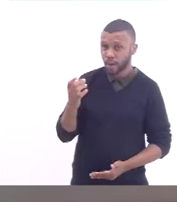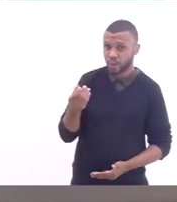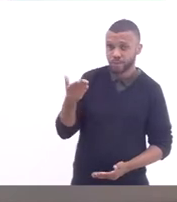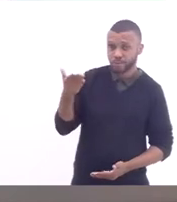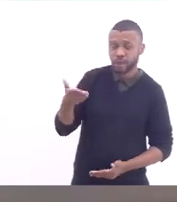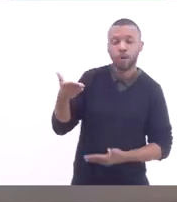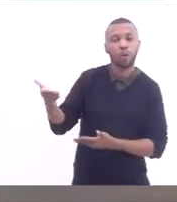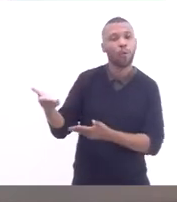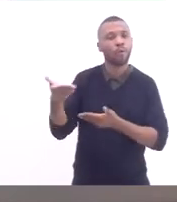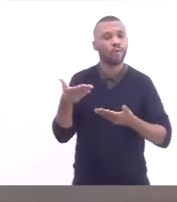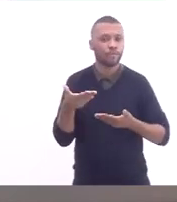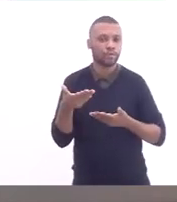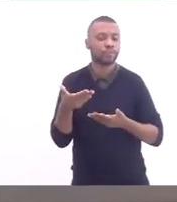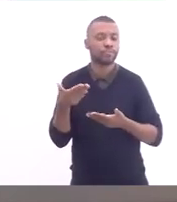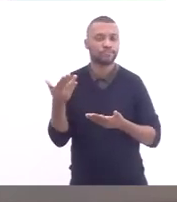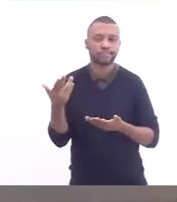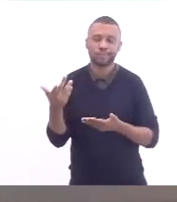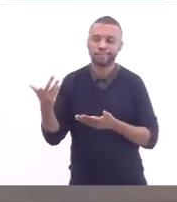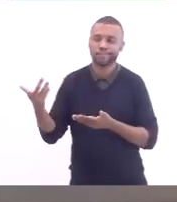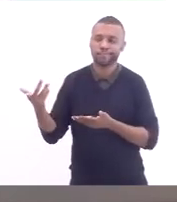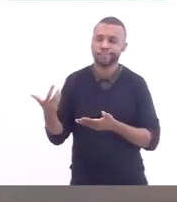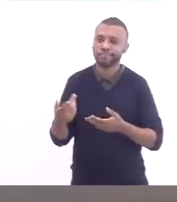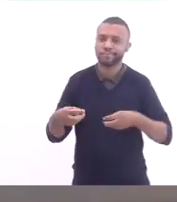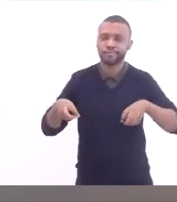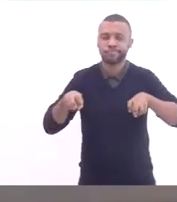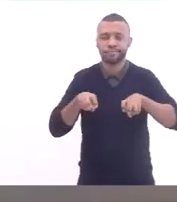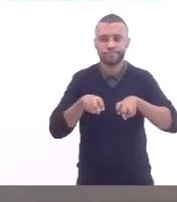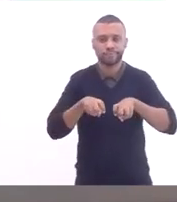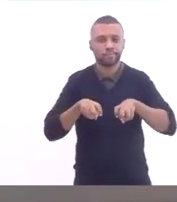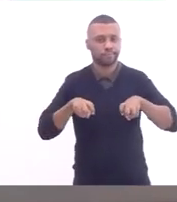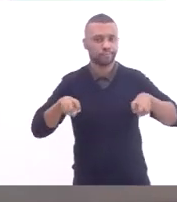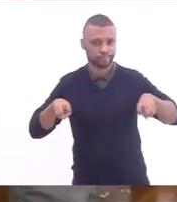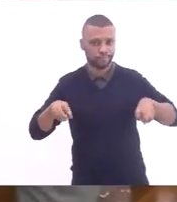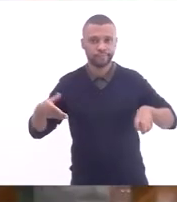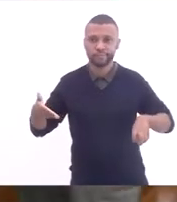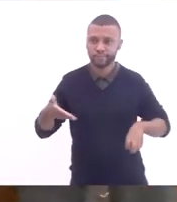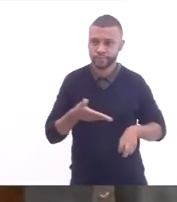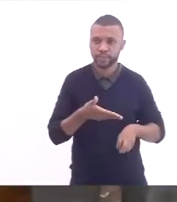eu convido para fazer parte aqui da mesa.